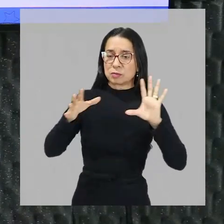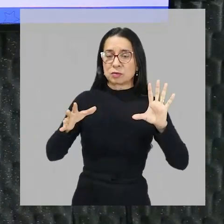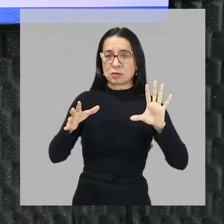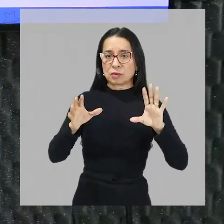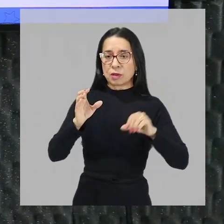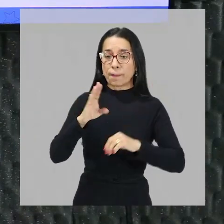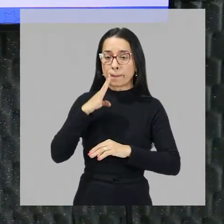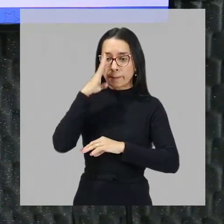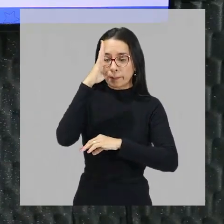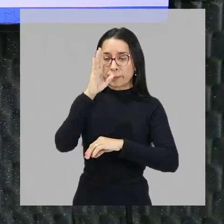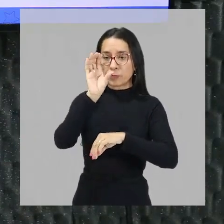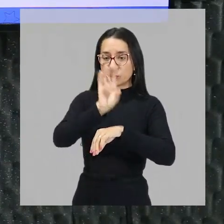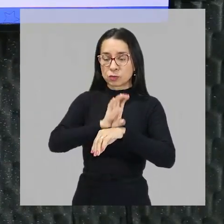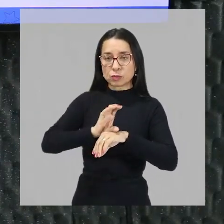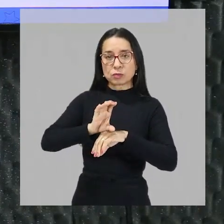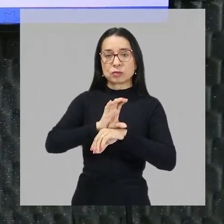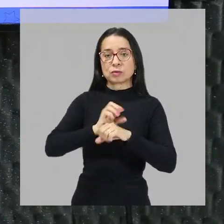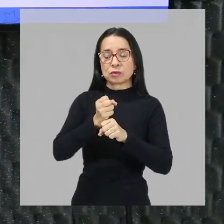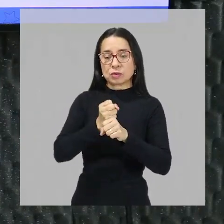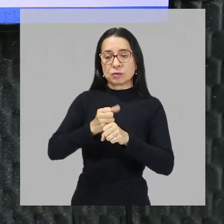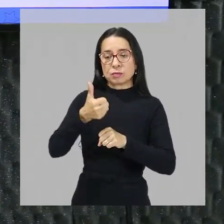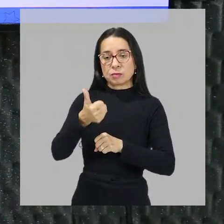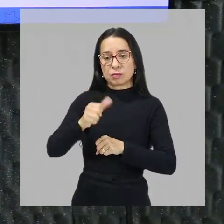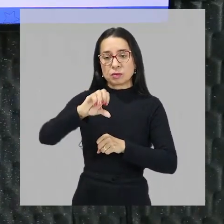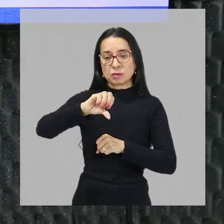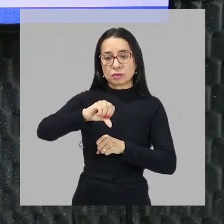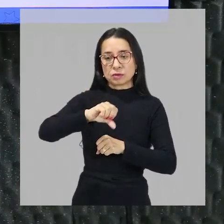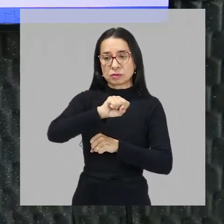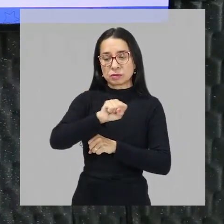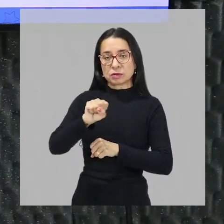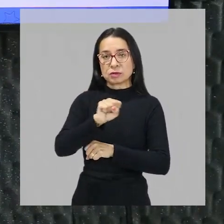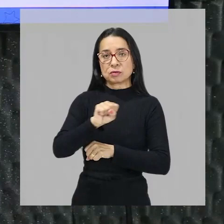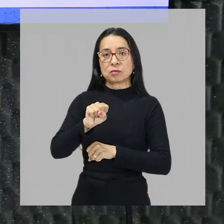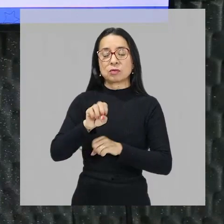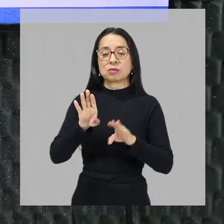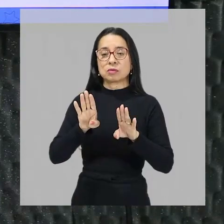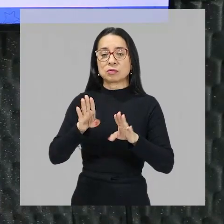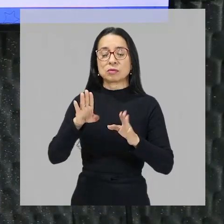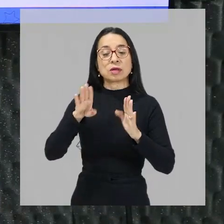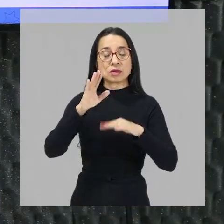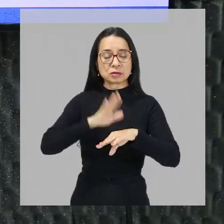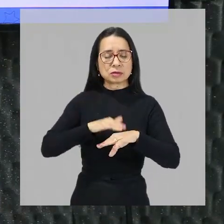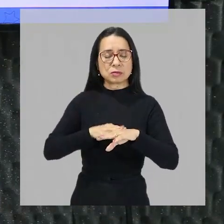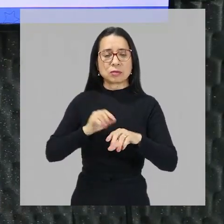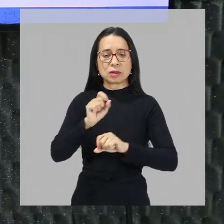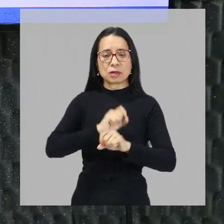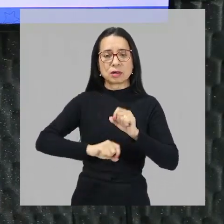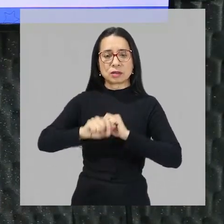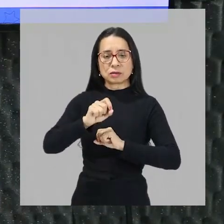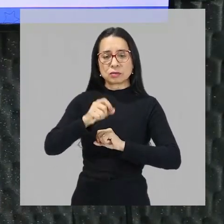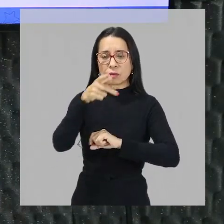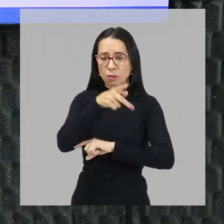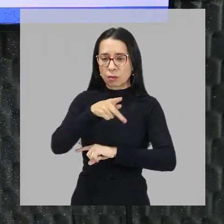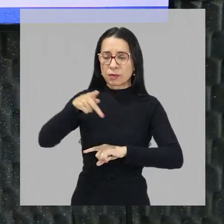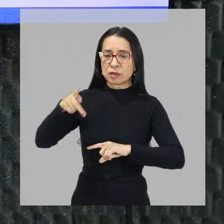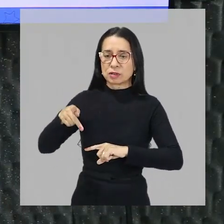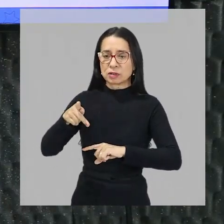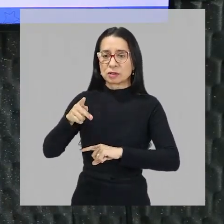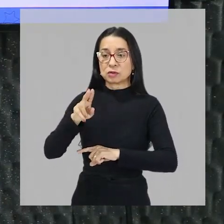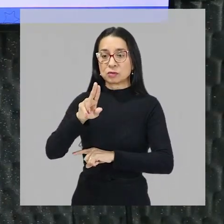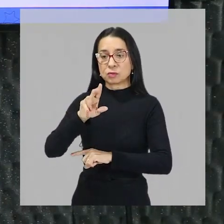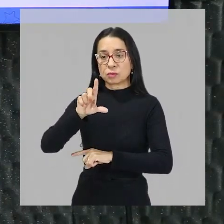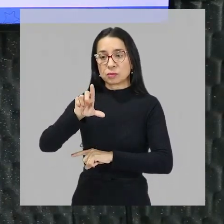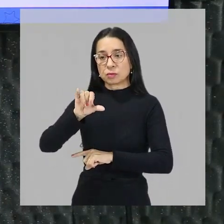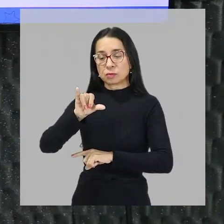1988, chamado inclusive pelo presidente da Assembleia Nacional Constituinte de 87, o senhor Ulisses